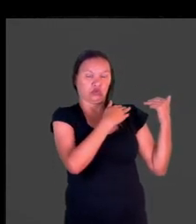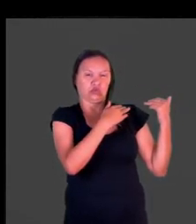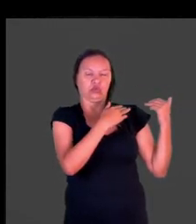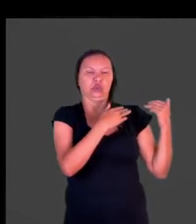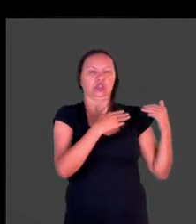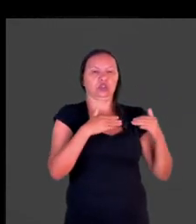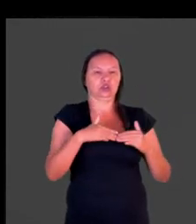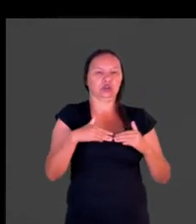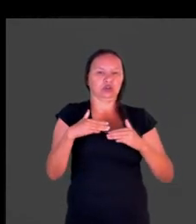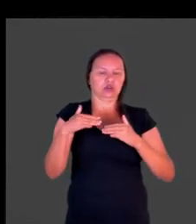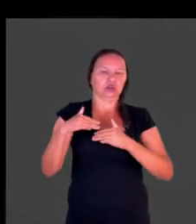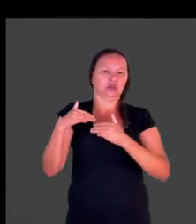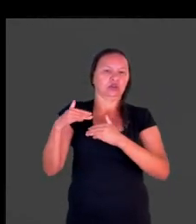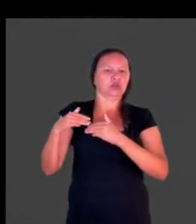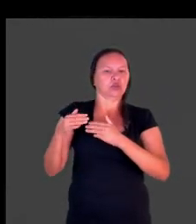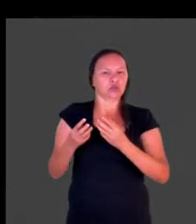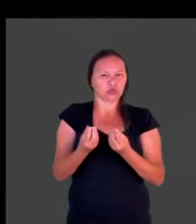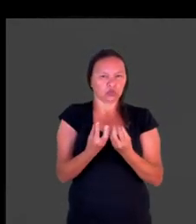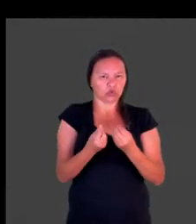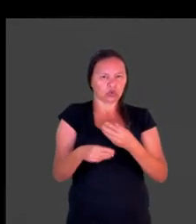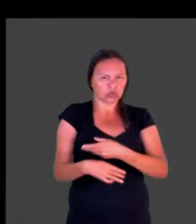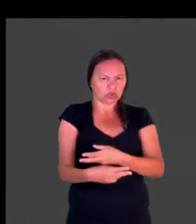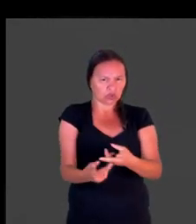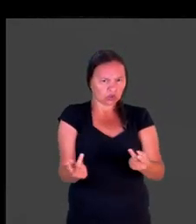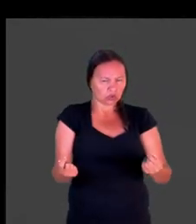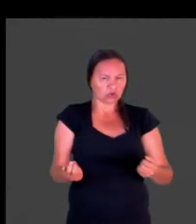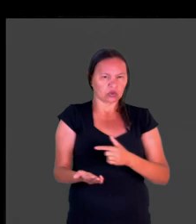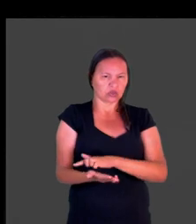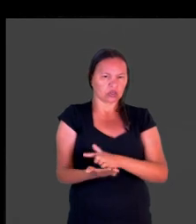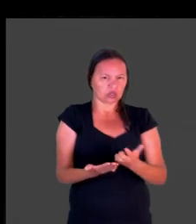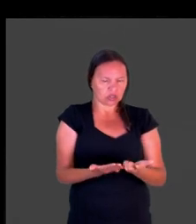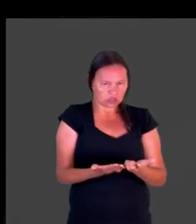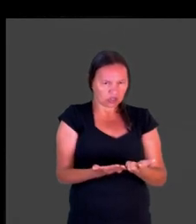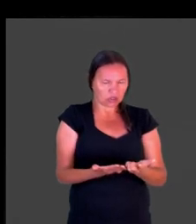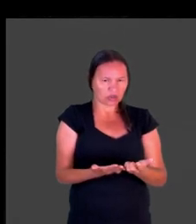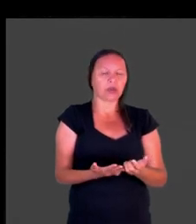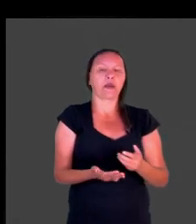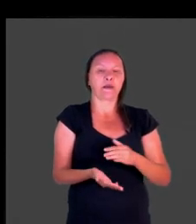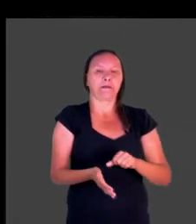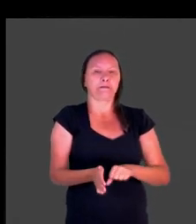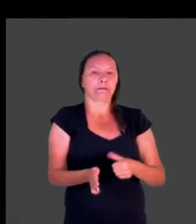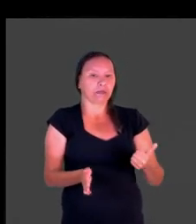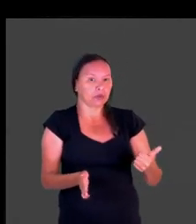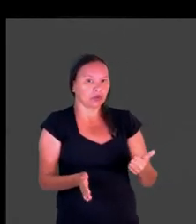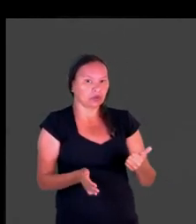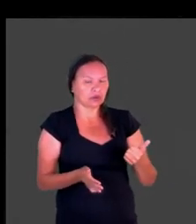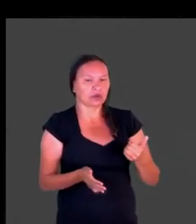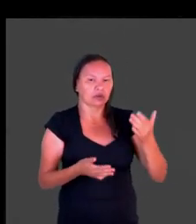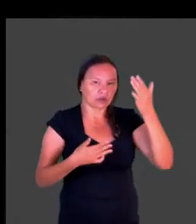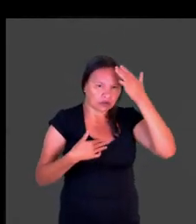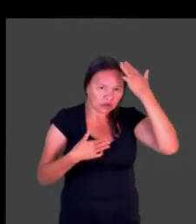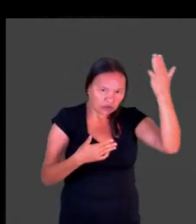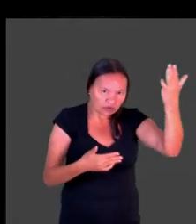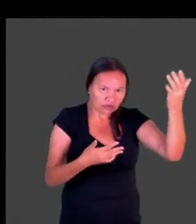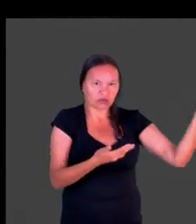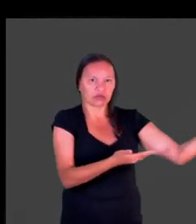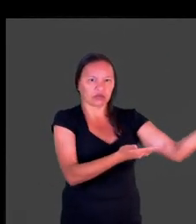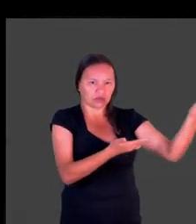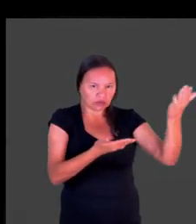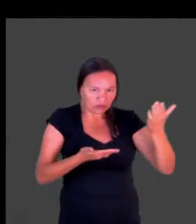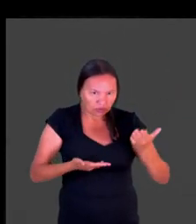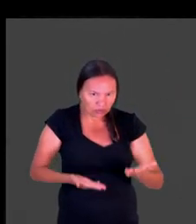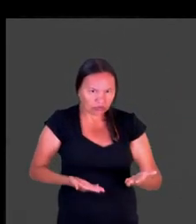e e objetos em primeiro lugar eu gostaria de agradecer o convite para participar